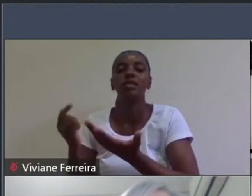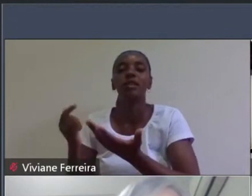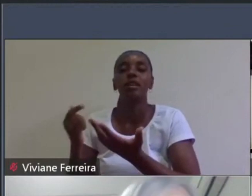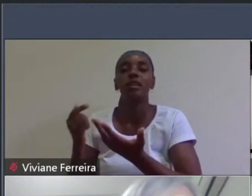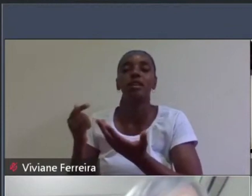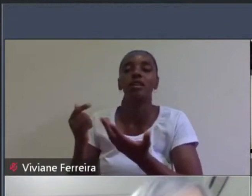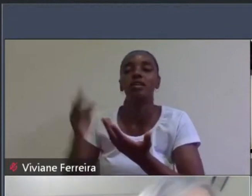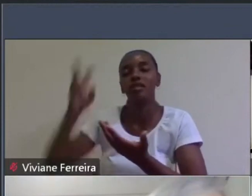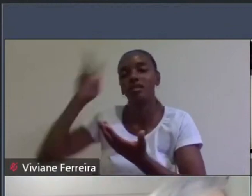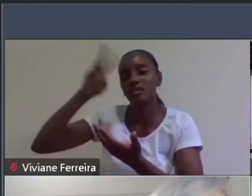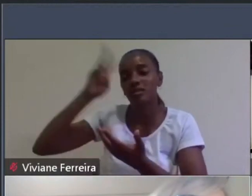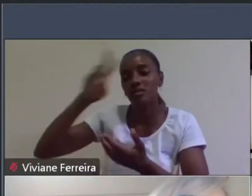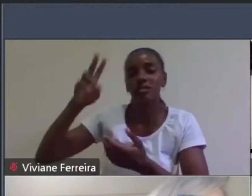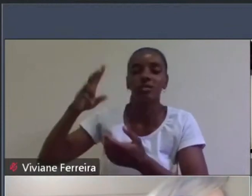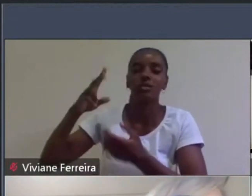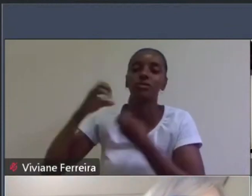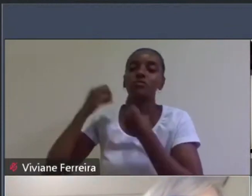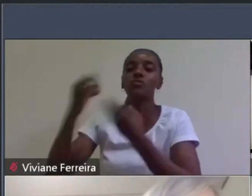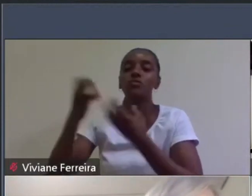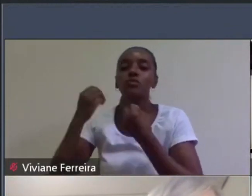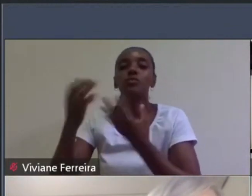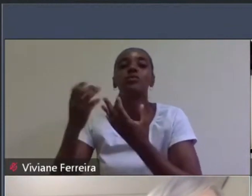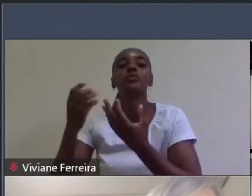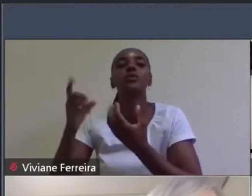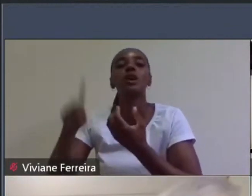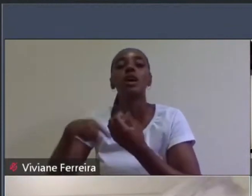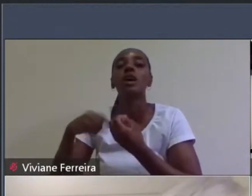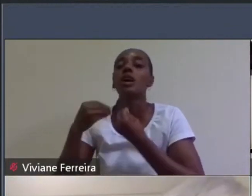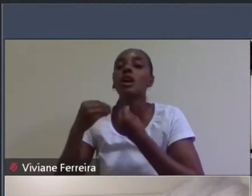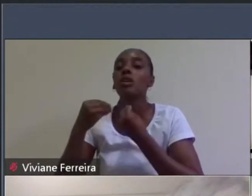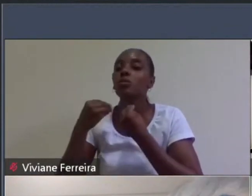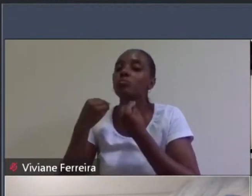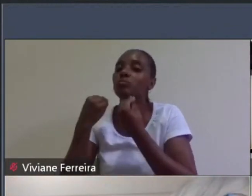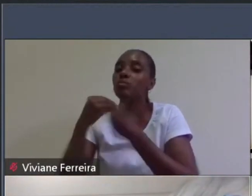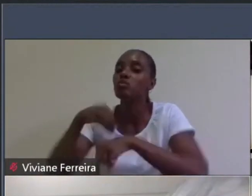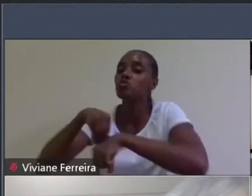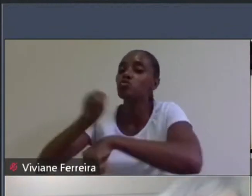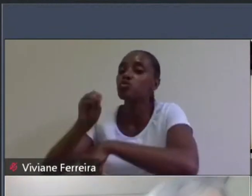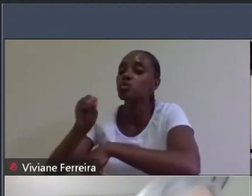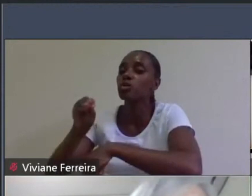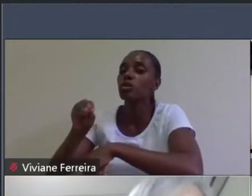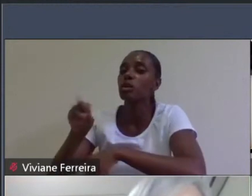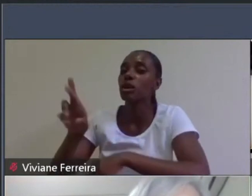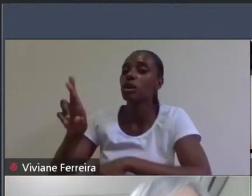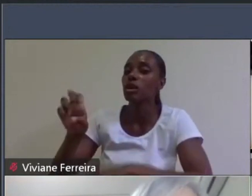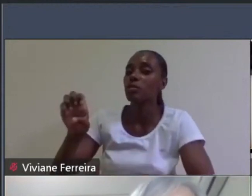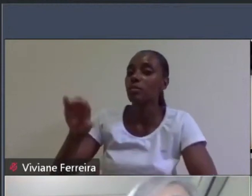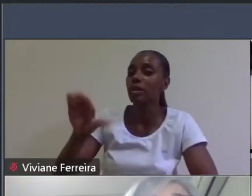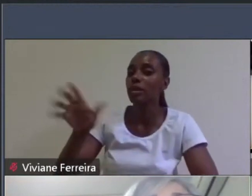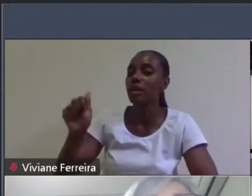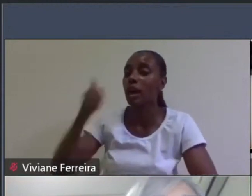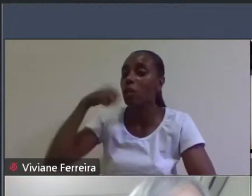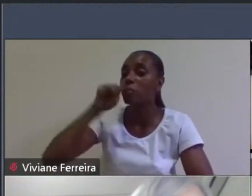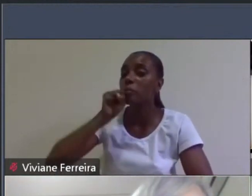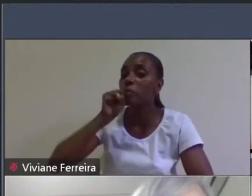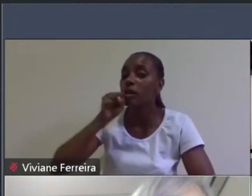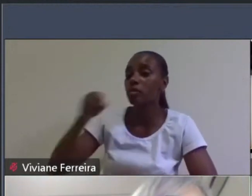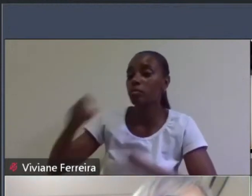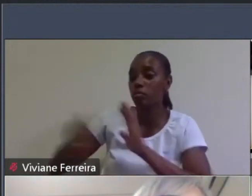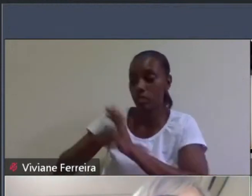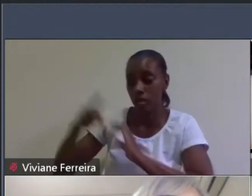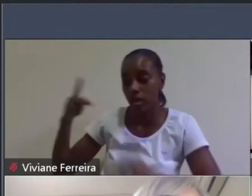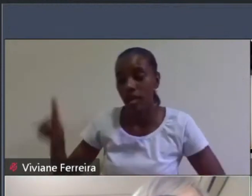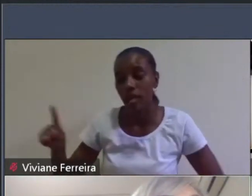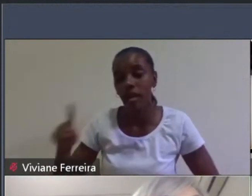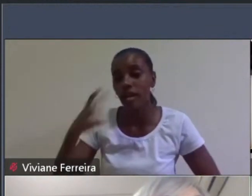trazer informação. Esse é o recado. Agora, a Rebeca tem uma mãe com deficiência visual. Quem de nós aqui